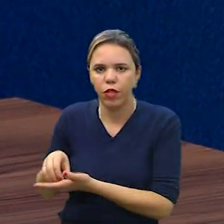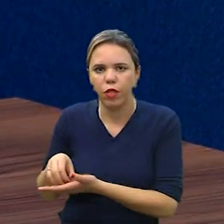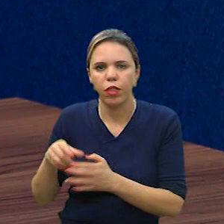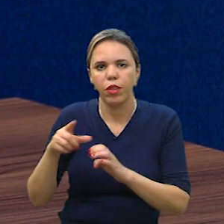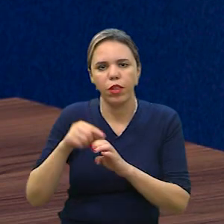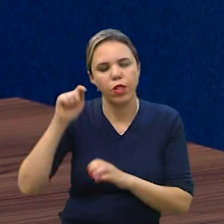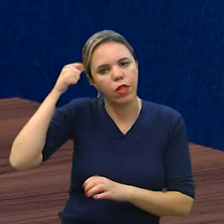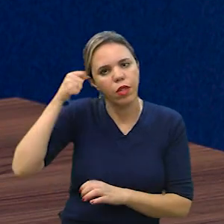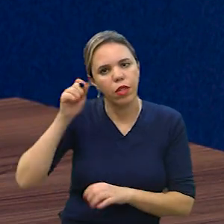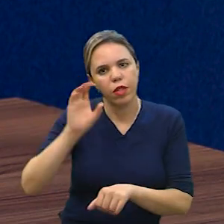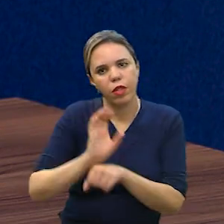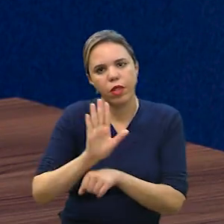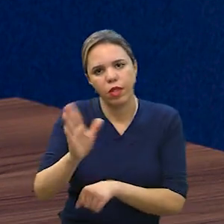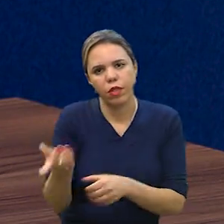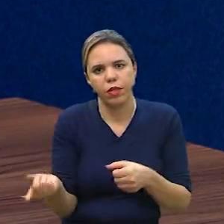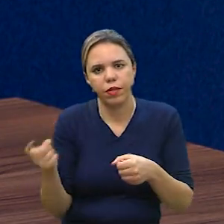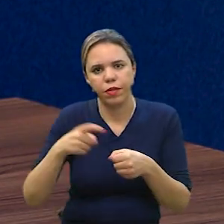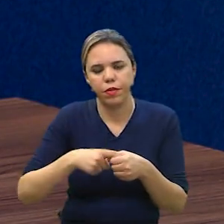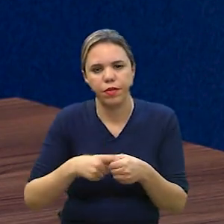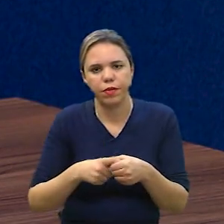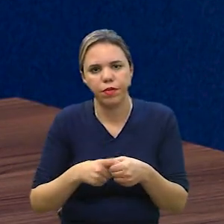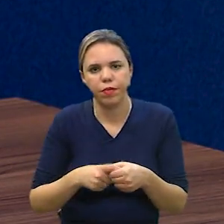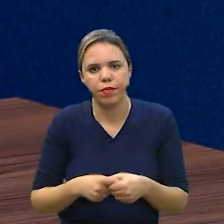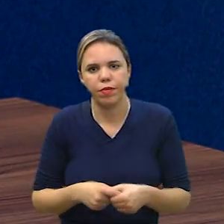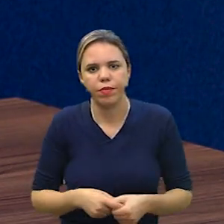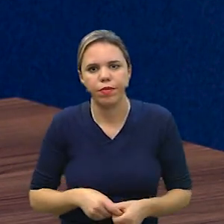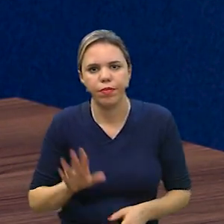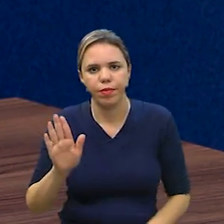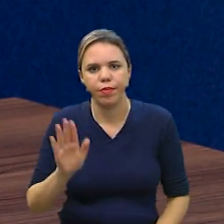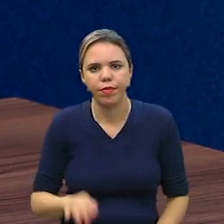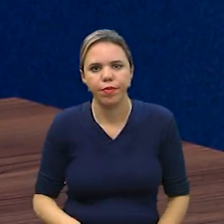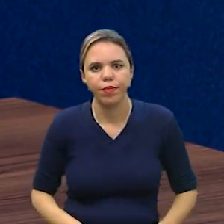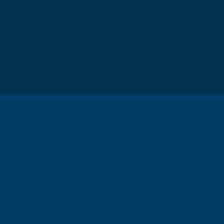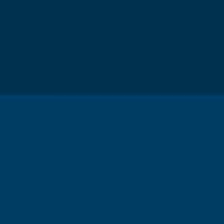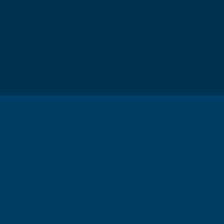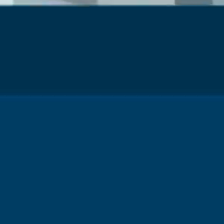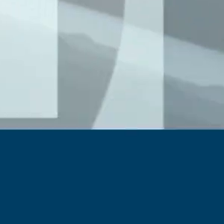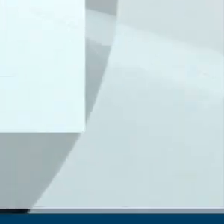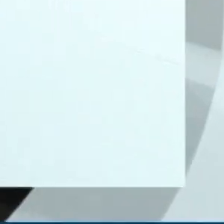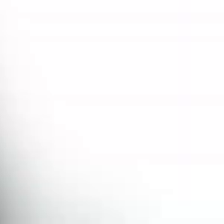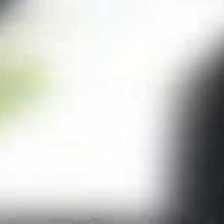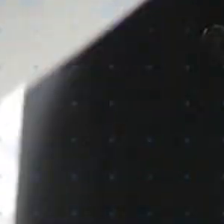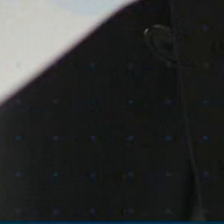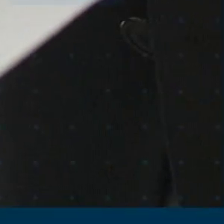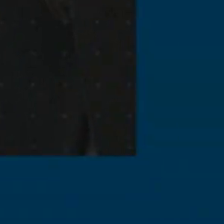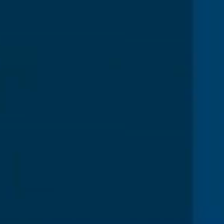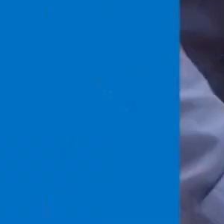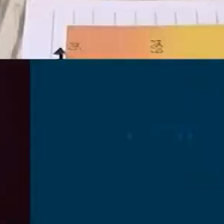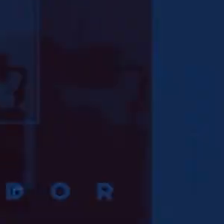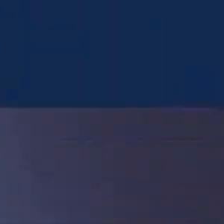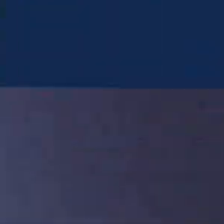do nosso país. Não saia daí, que o Ser Empreendedor volta já já.